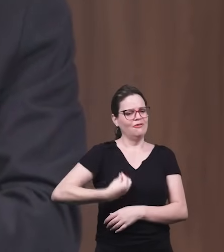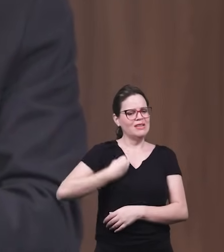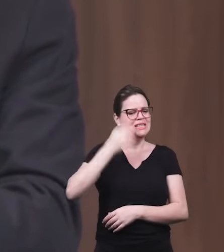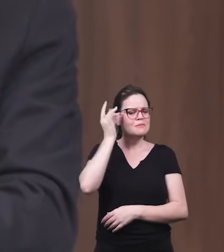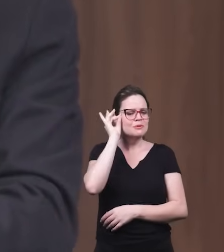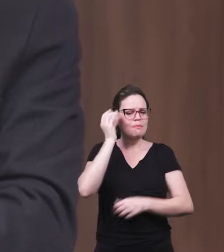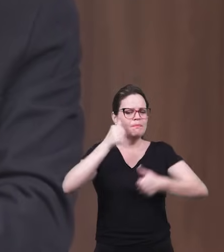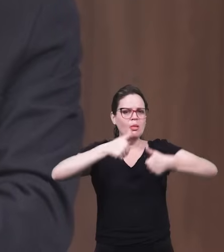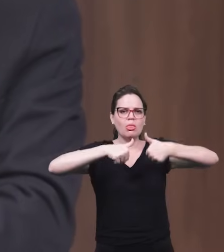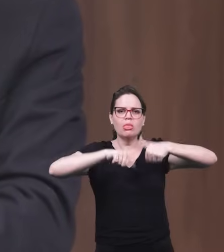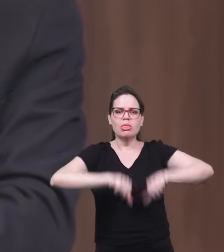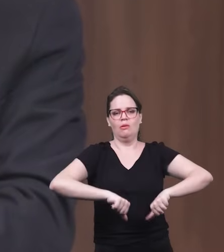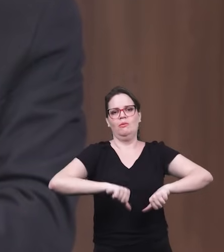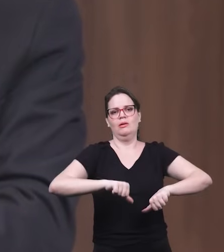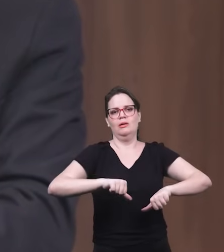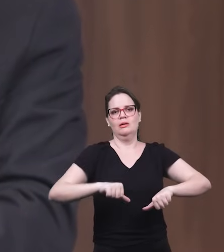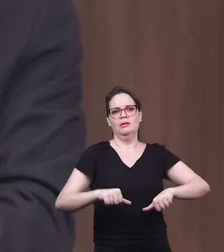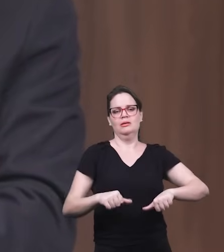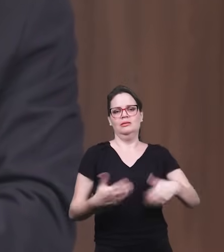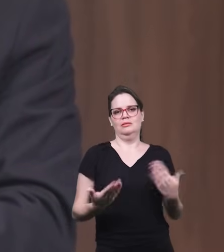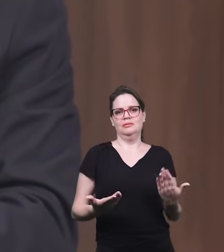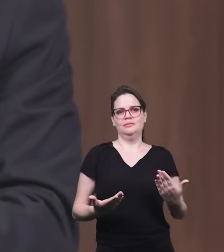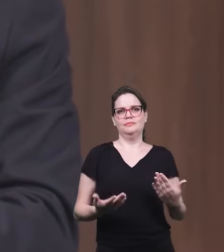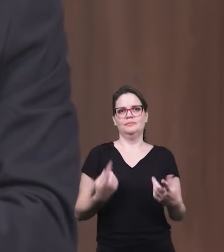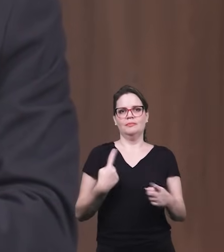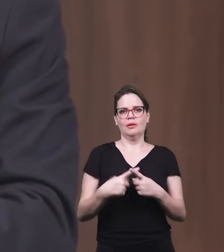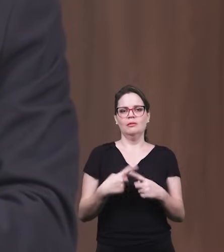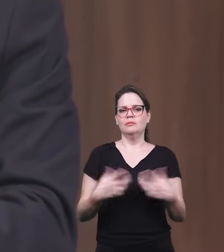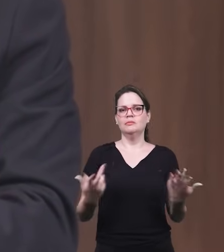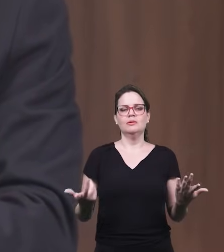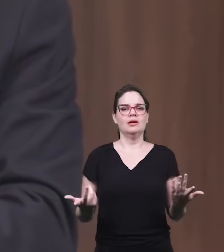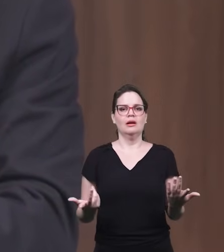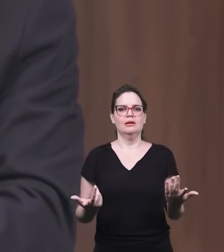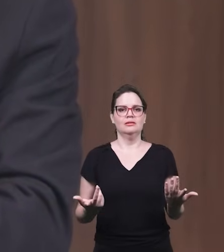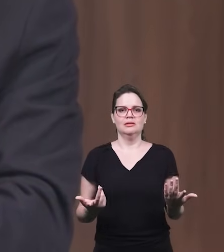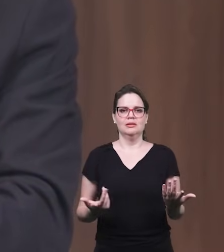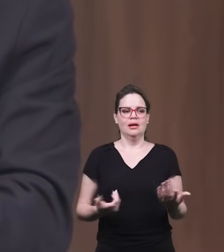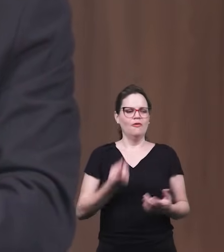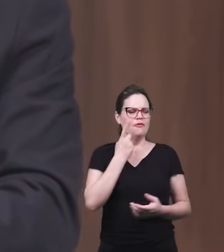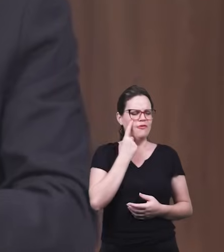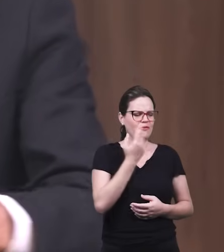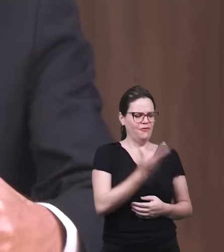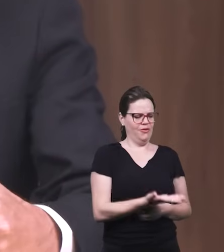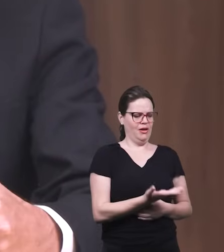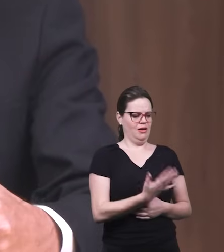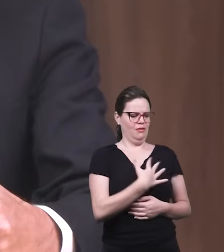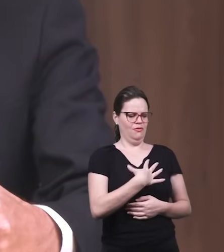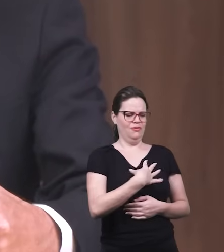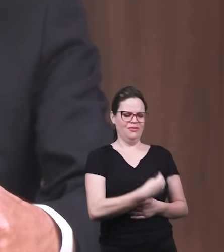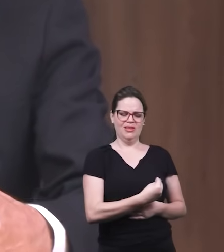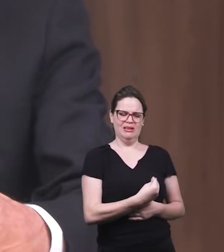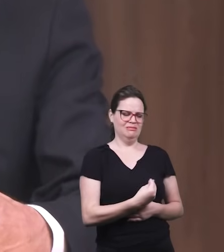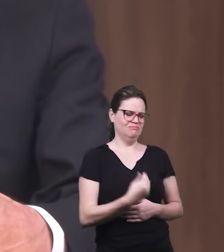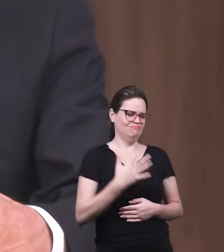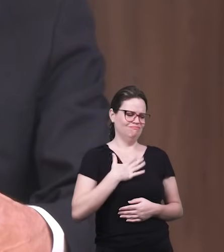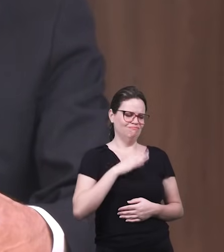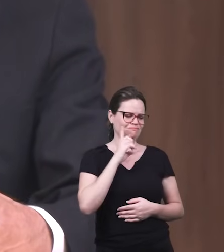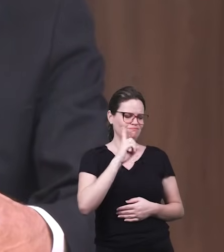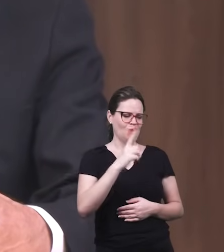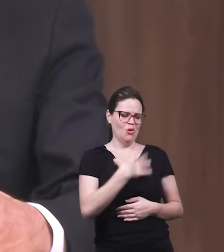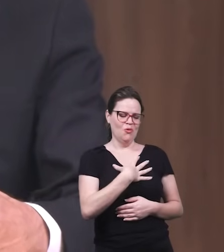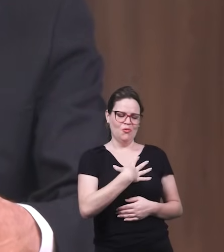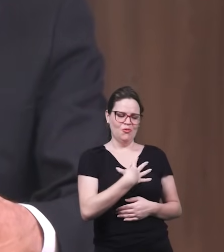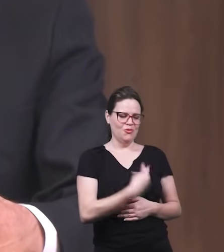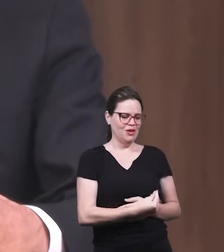ele chama de o codependente. Né? A doença dos filhos, como elas perdem o